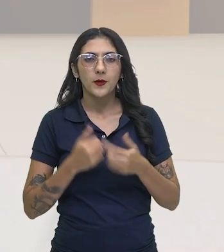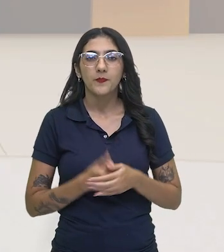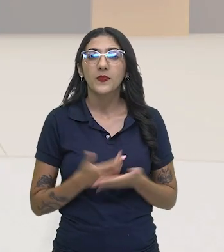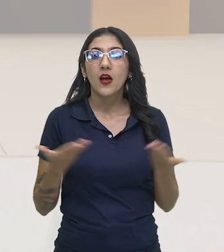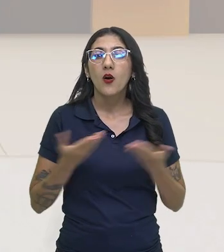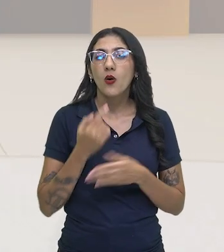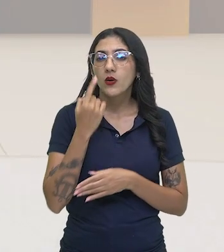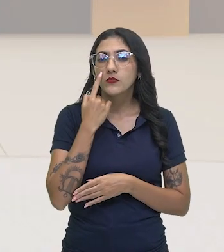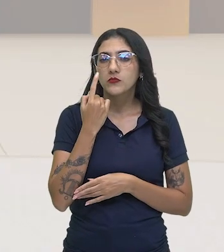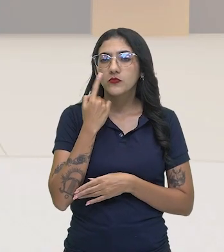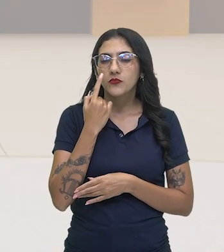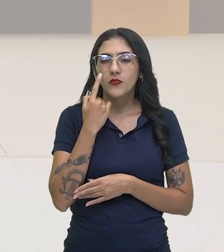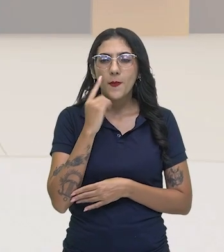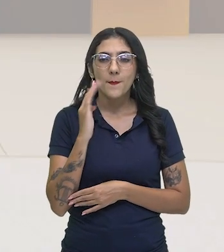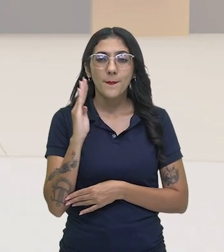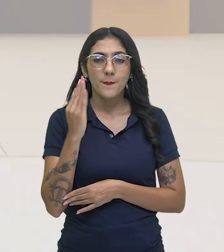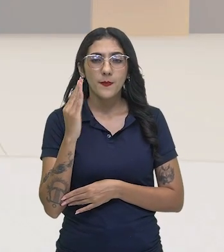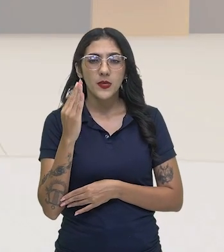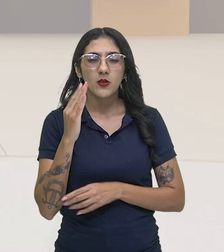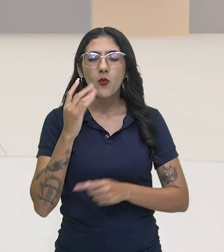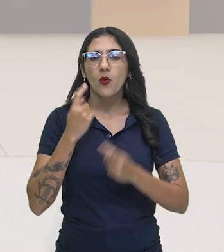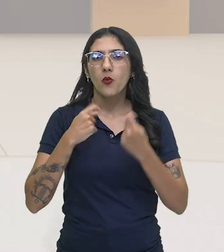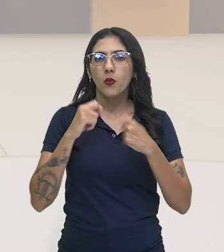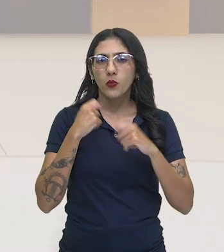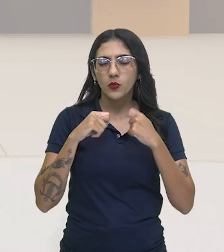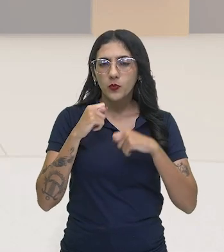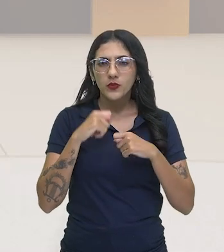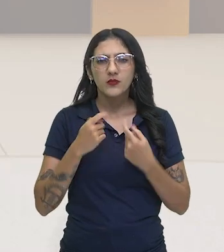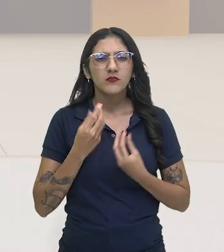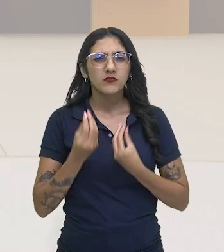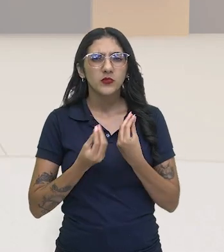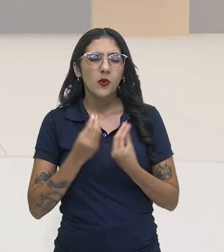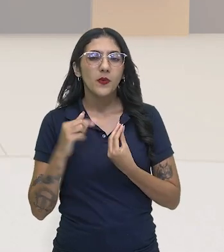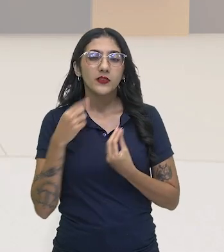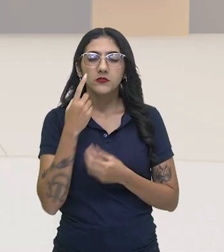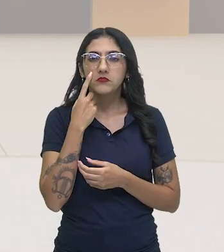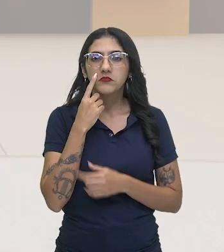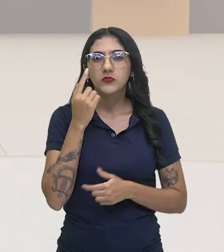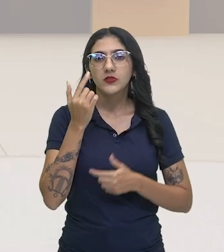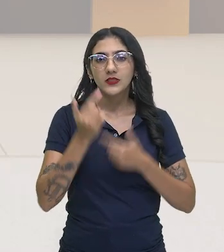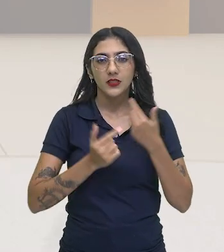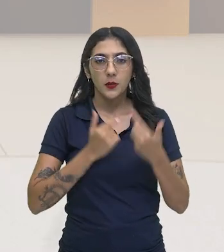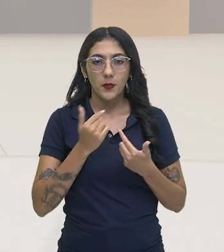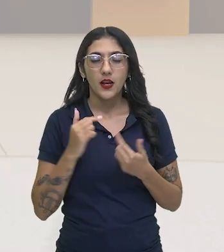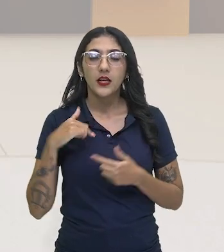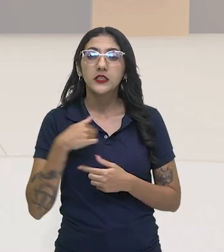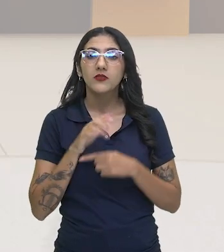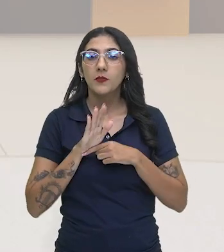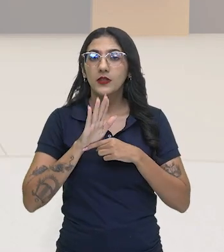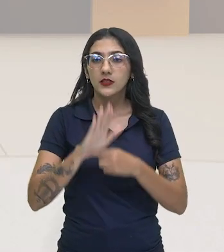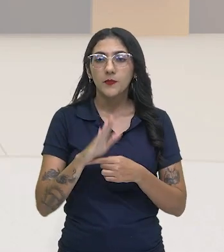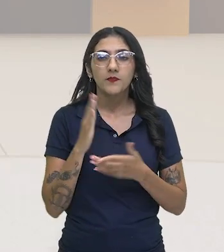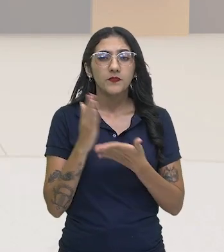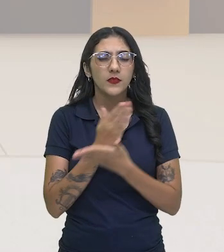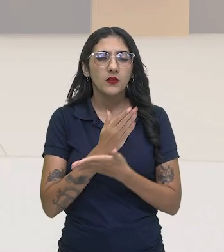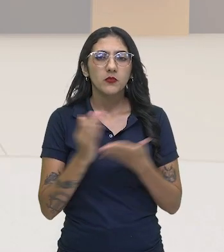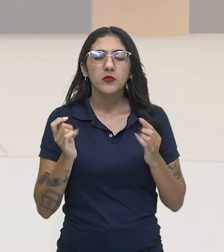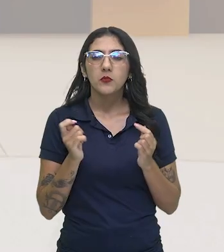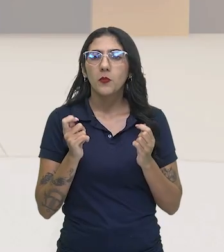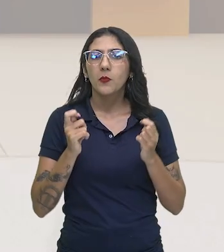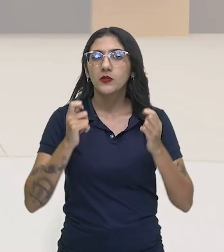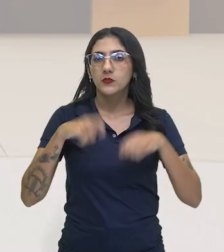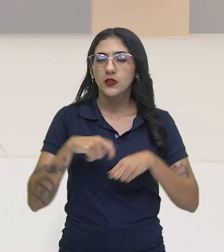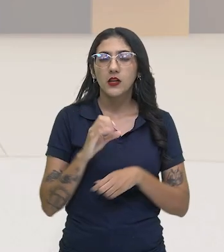é Bioeconomia. Como estamos falando de trabalho, vamos mostrar para vocês algumas possibilidades